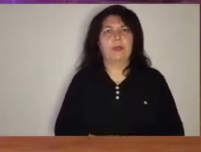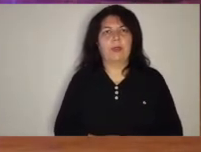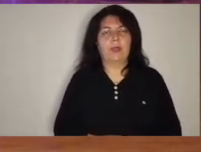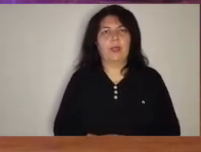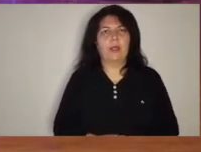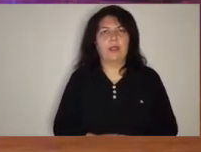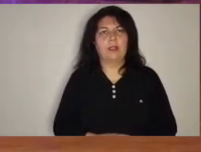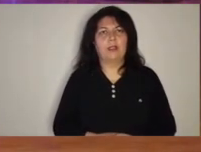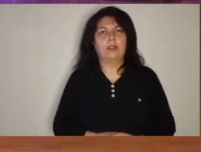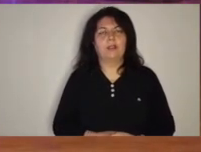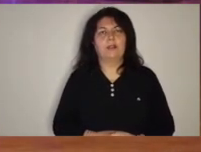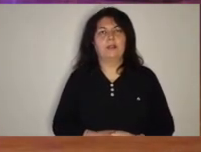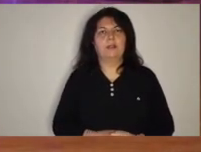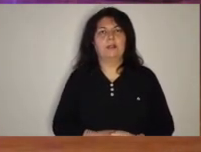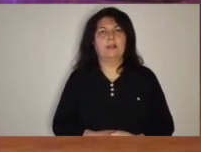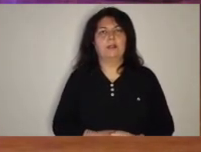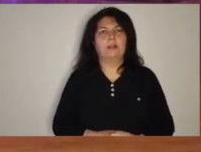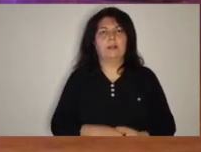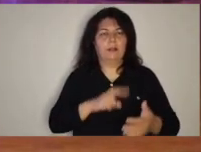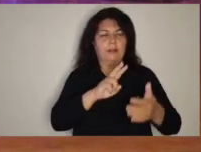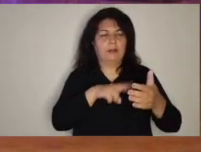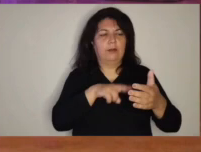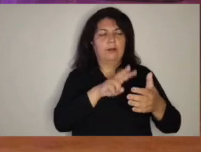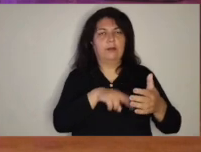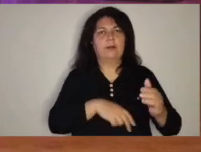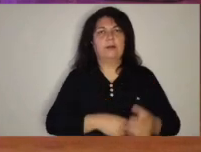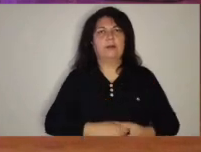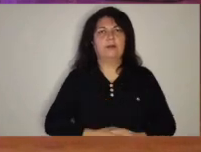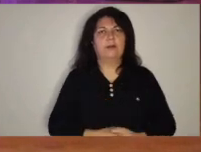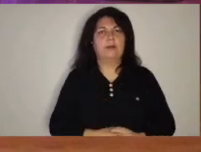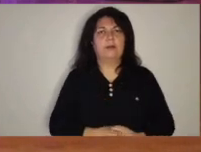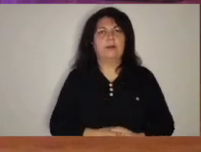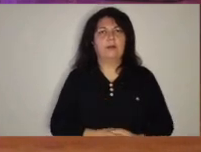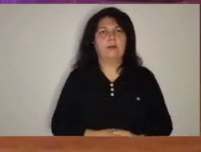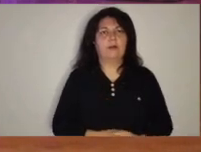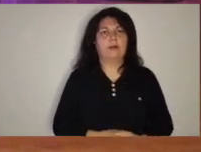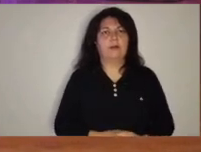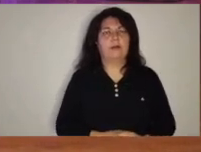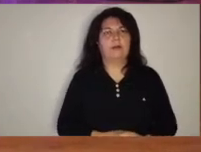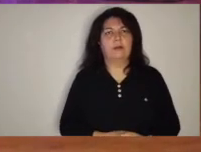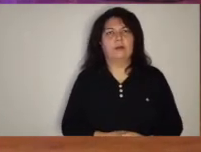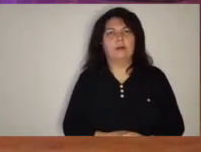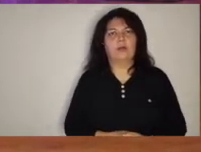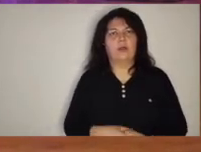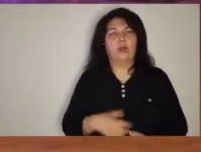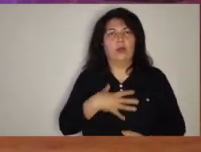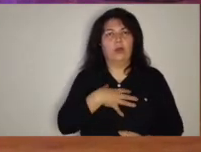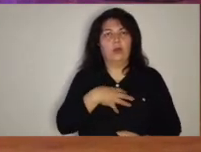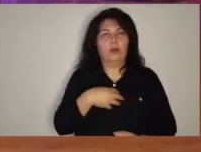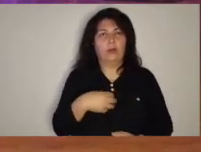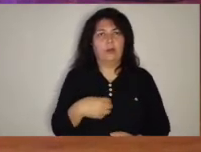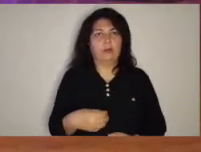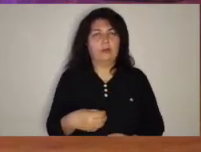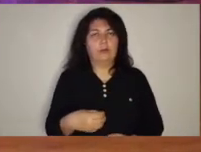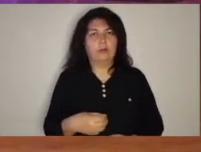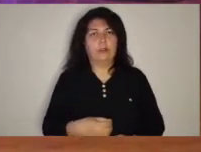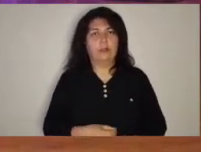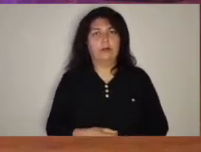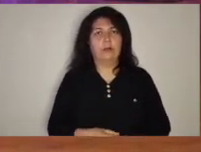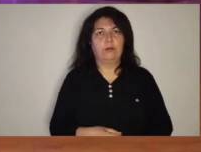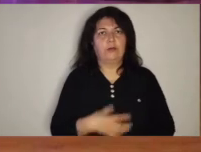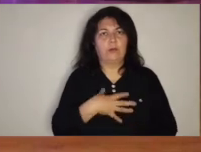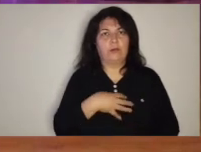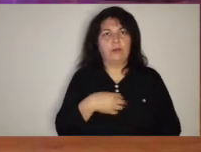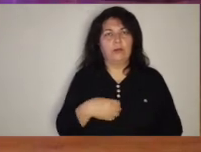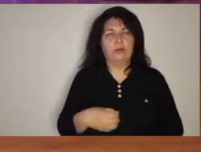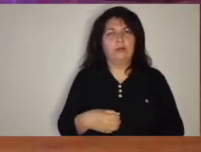Irmãos, e diz mais, e diz que os filhos do seu primogênito, Otini e Rafael, Obed